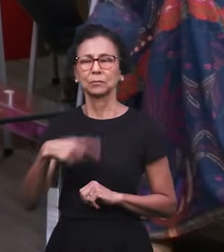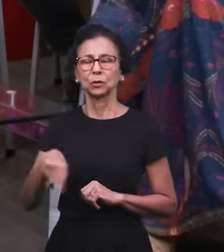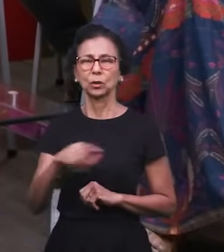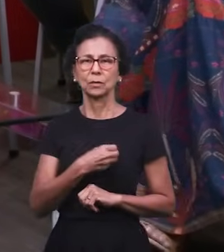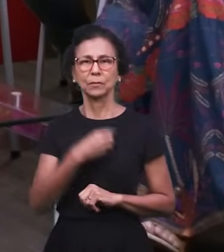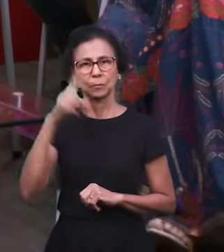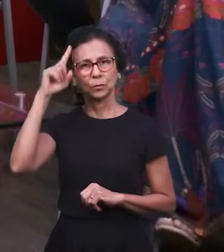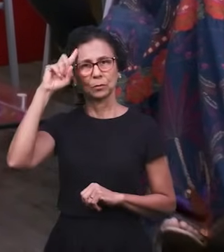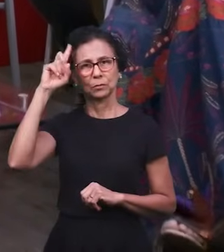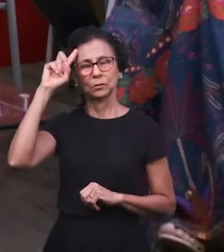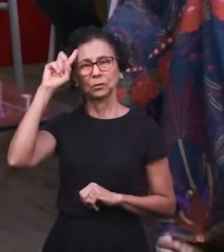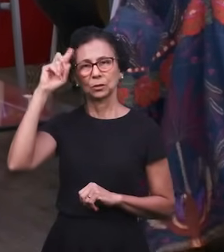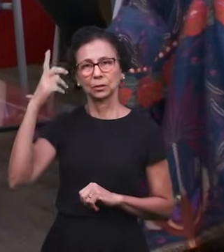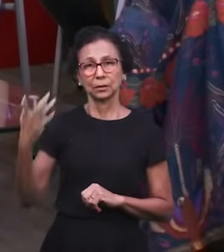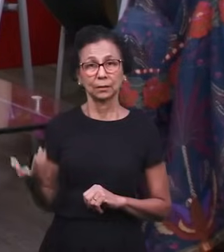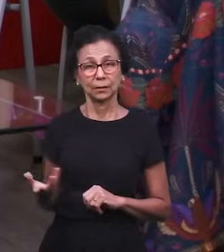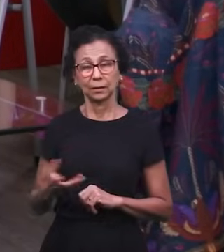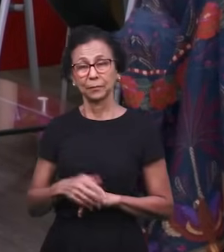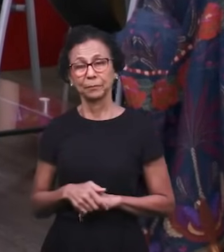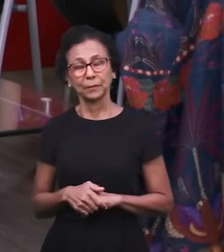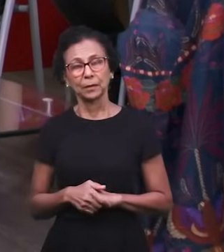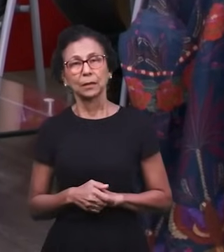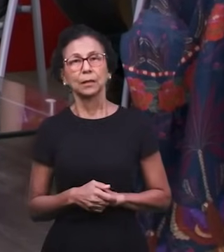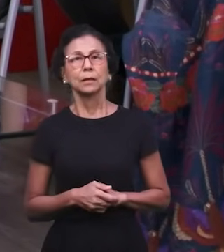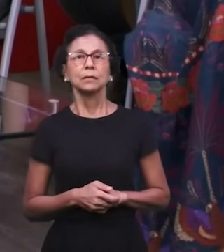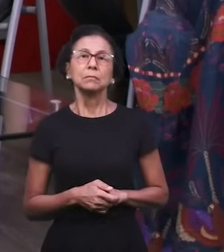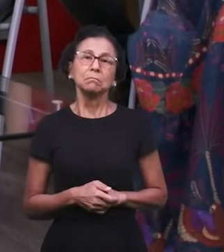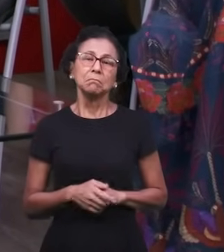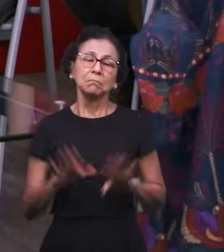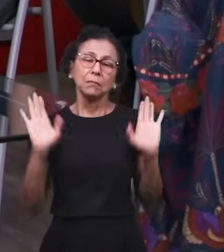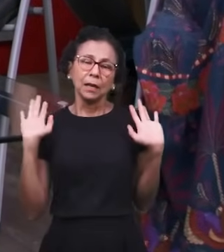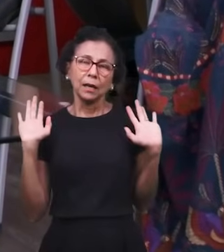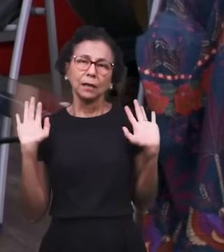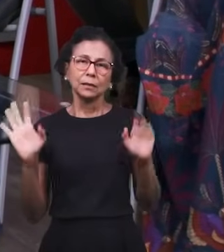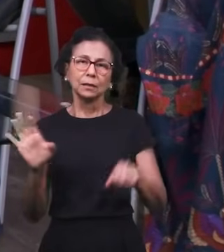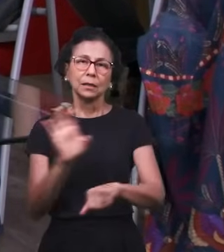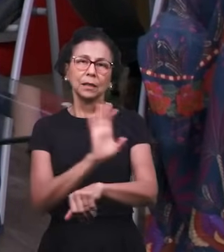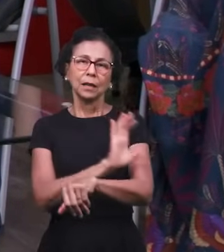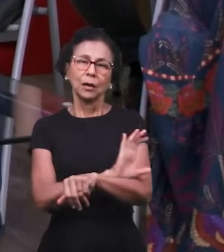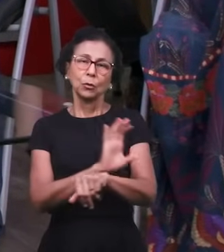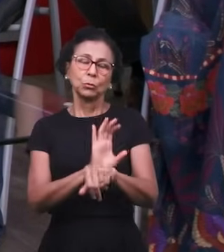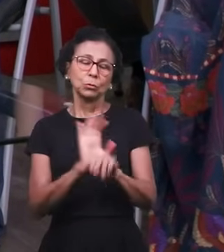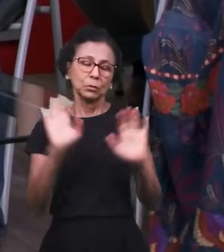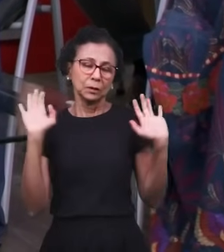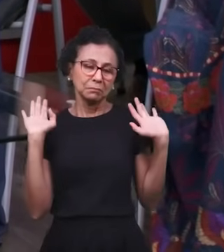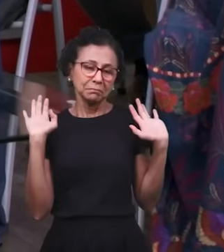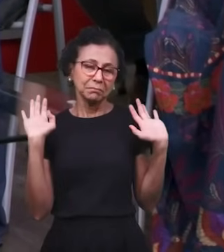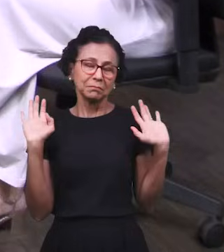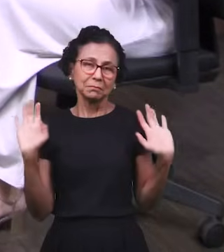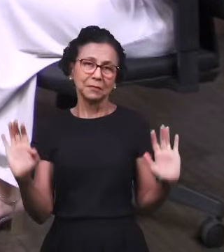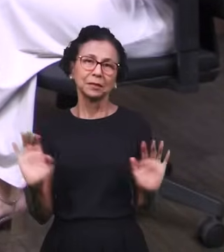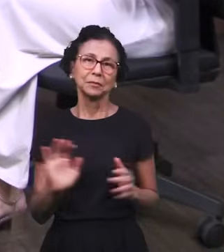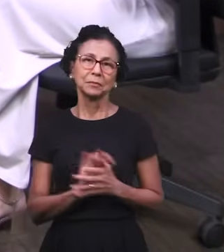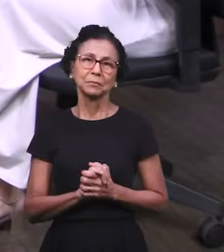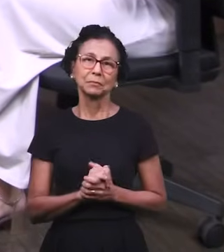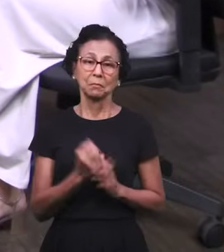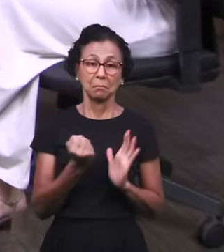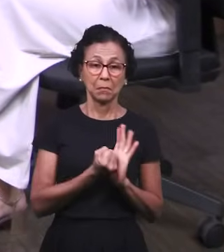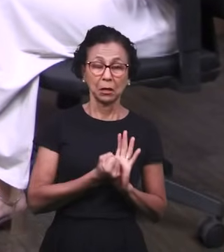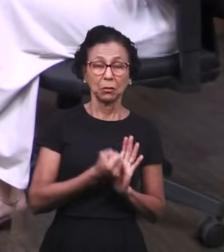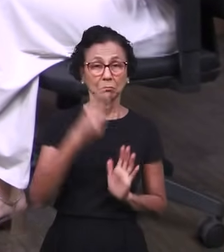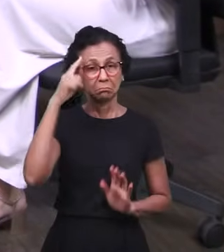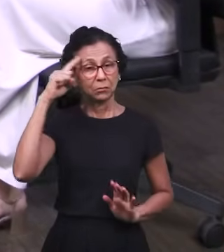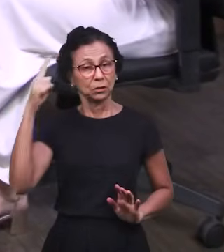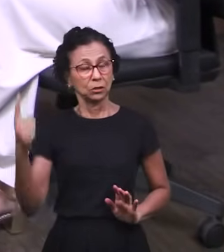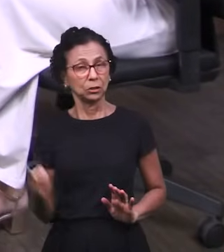questão cultural. Tem todos os aspectos positivos também, né? Como o Fernando falou, a família, enfim. Mas vamos lá, vamos seguir.